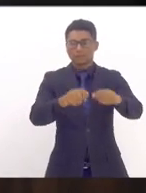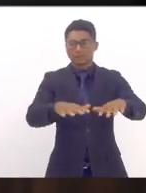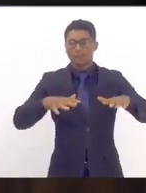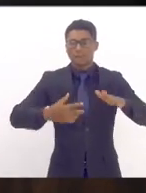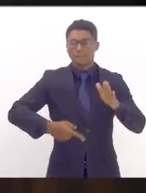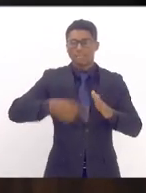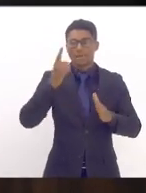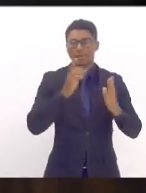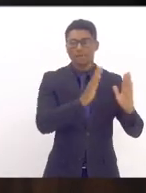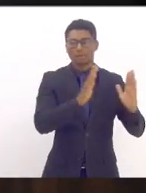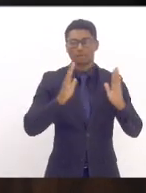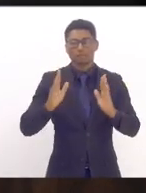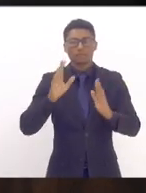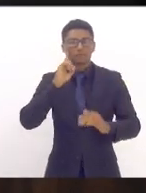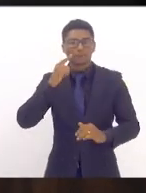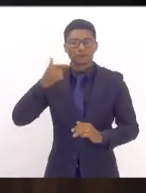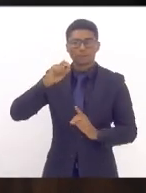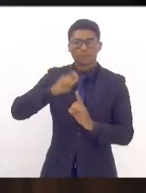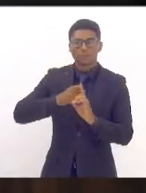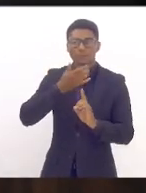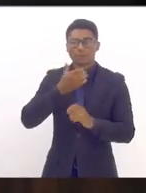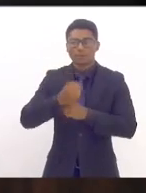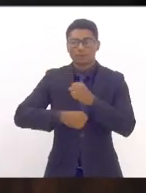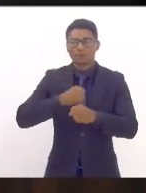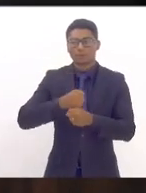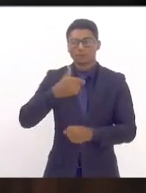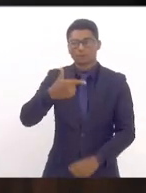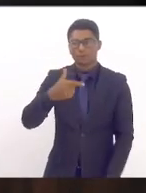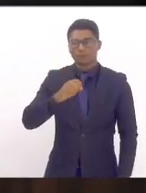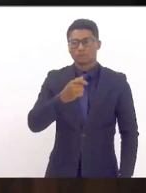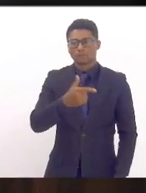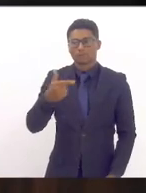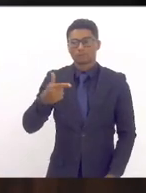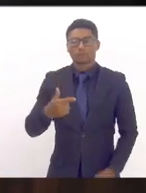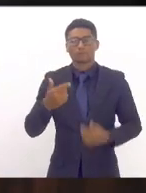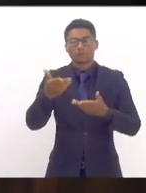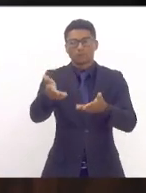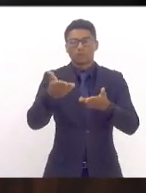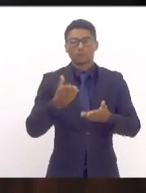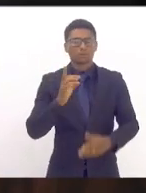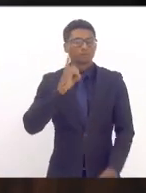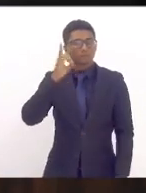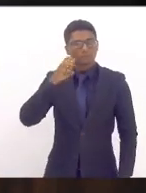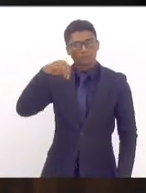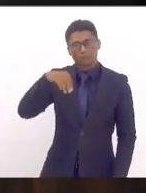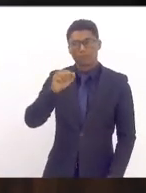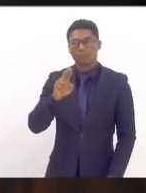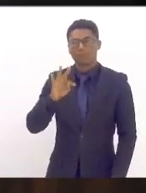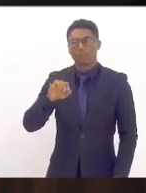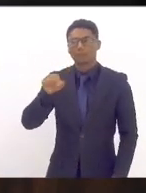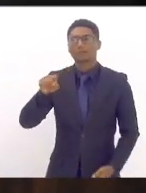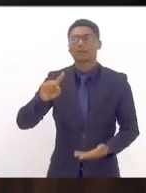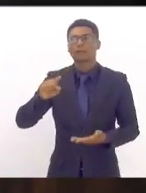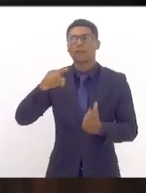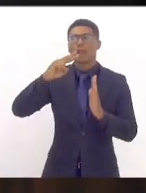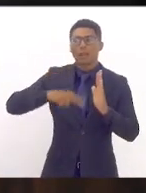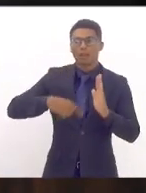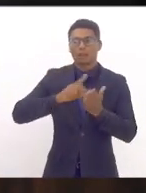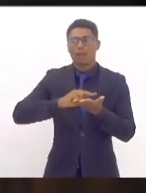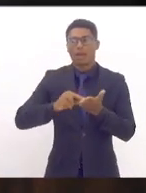sessão extraordinária do dia 20 de Dezembro de 2022 presidência convida deputada Marta Rocha fazer a leitura da ata da sessão